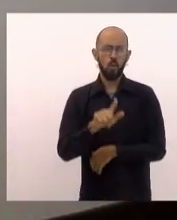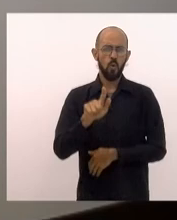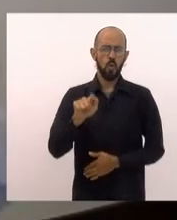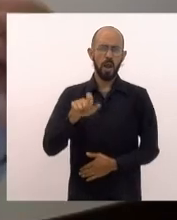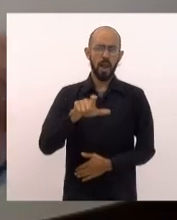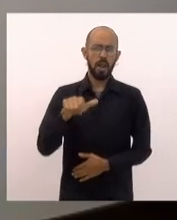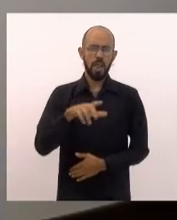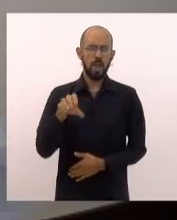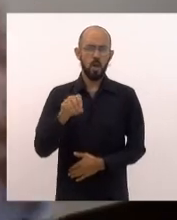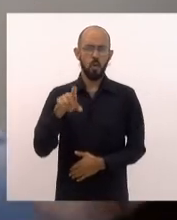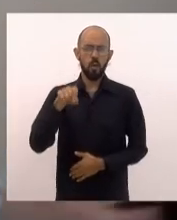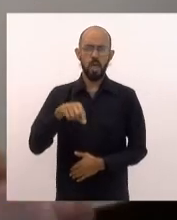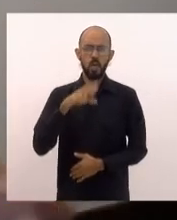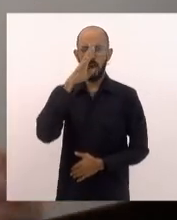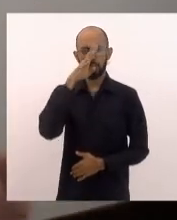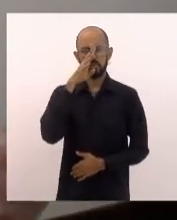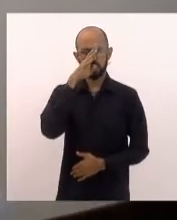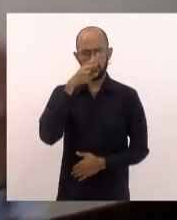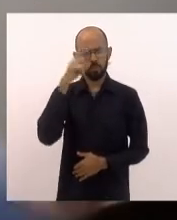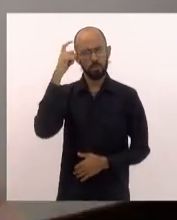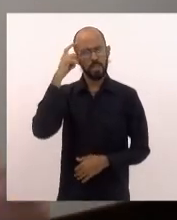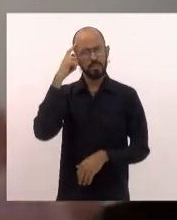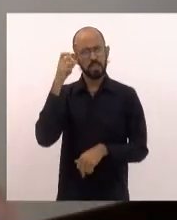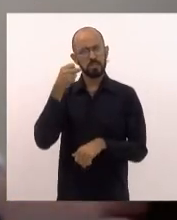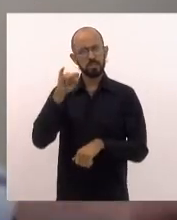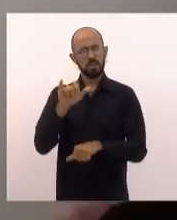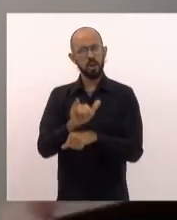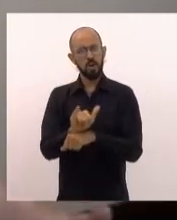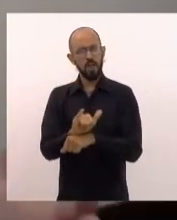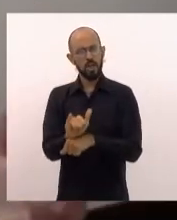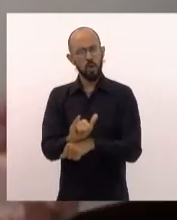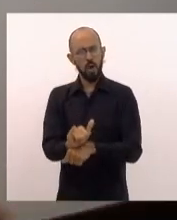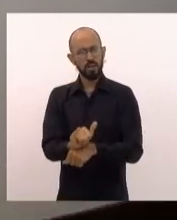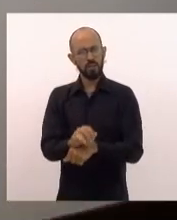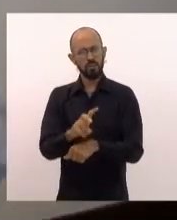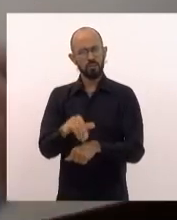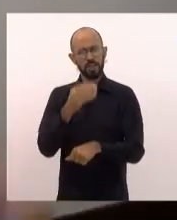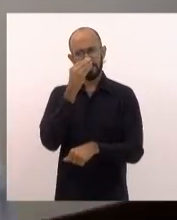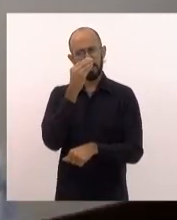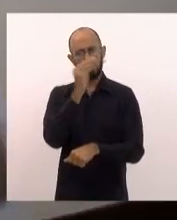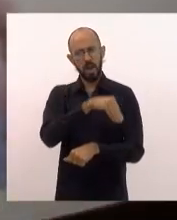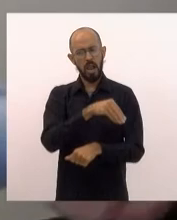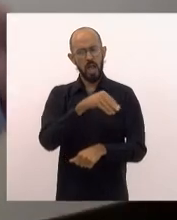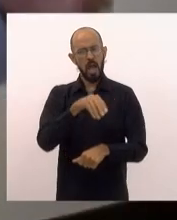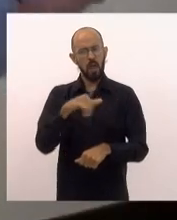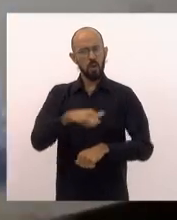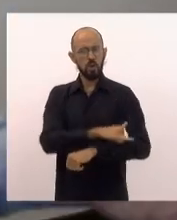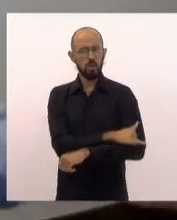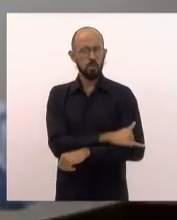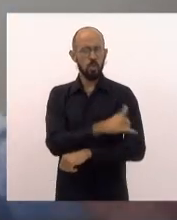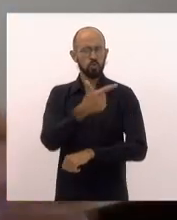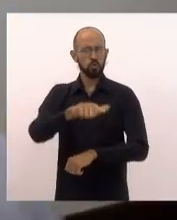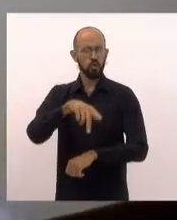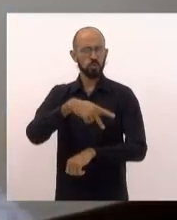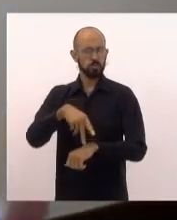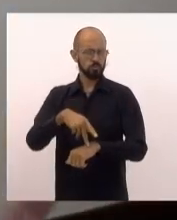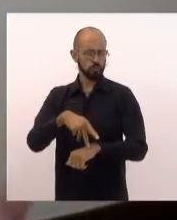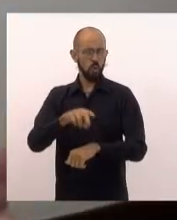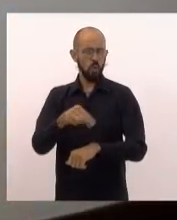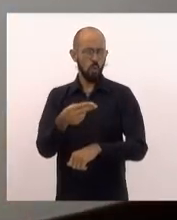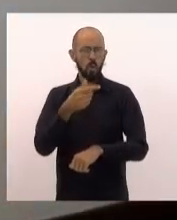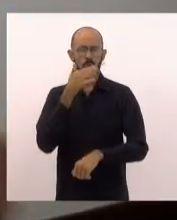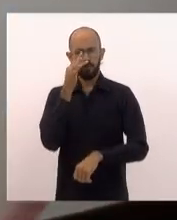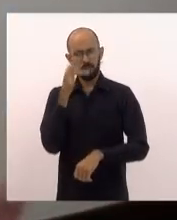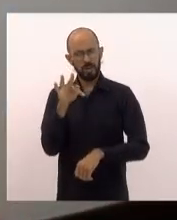total. Imagina se Nova York vai cogitar perder o JFK. Imagina se Paris vai condenar o Charles de Gaulle por causa de